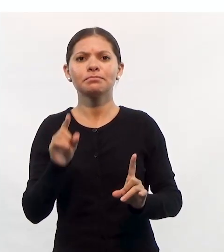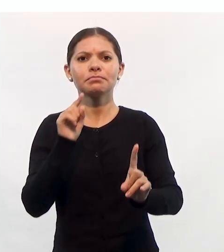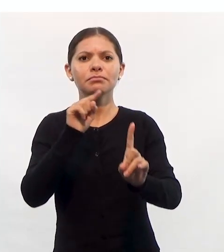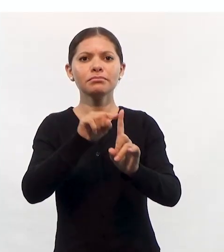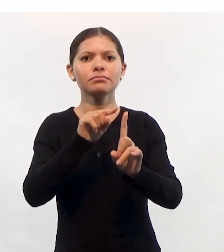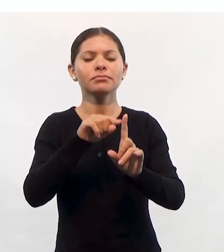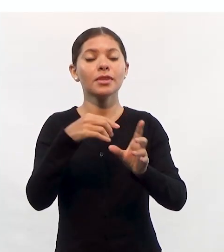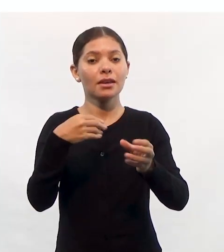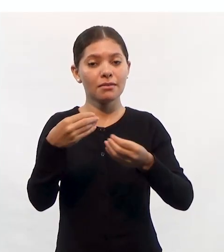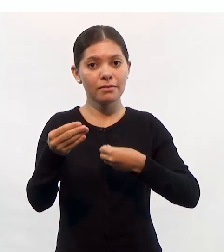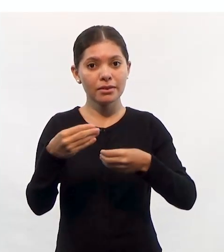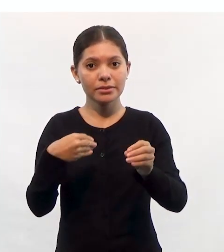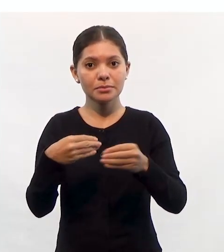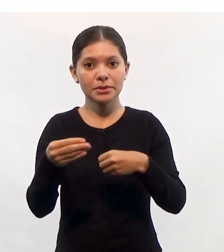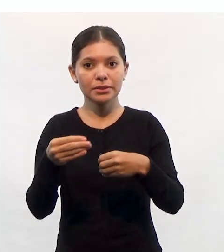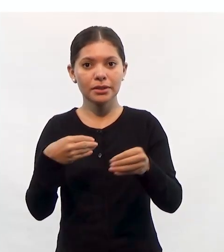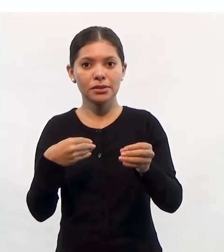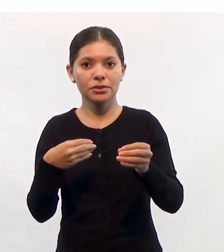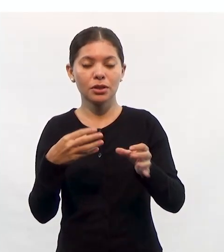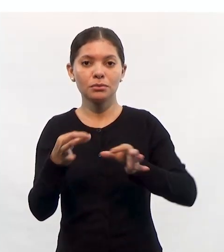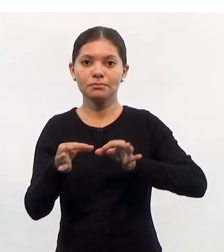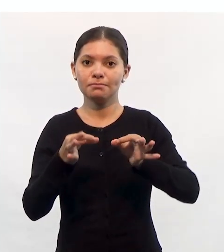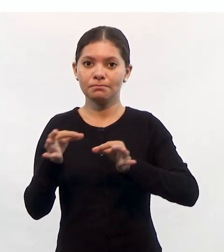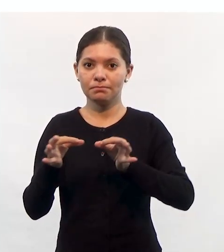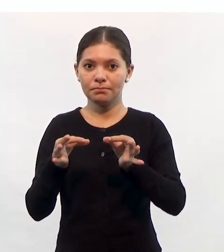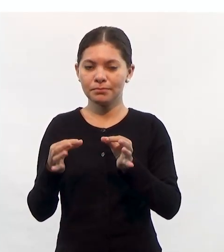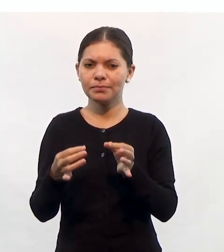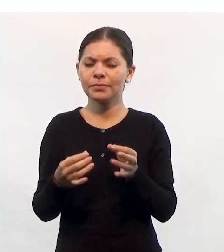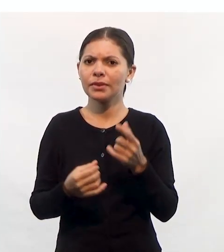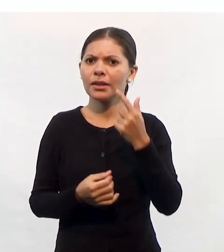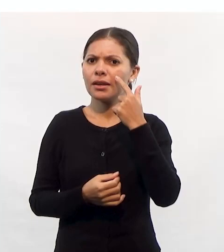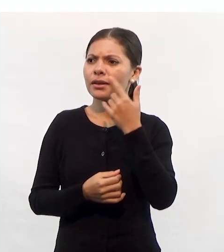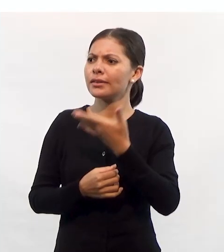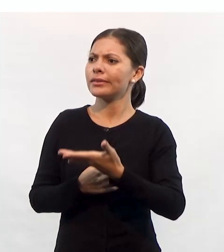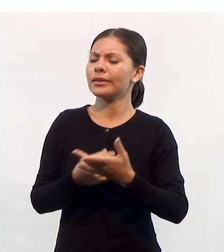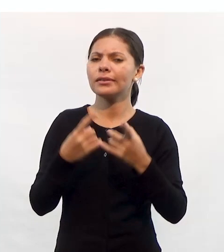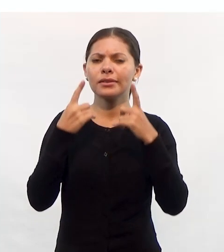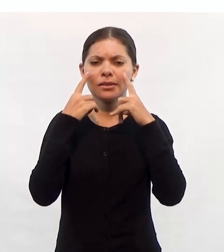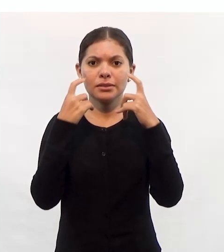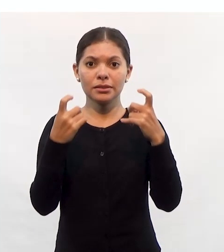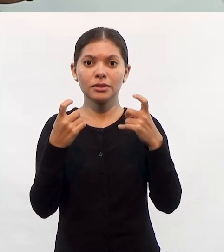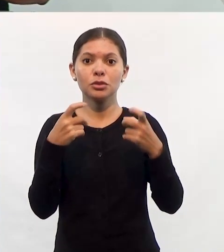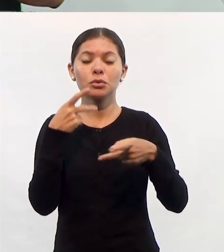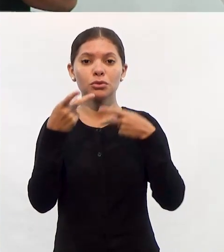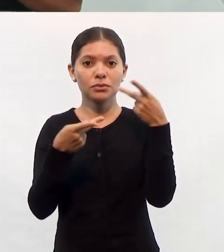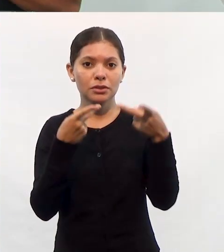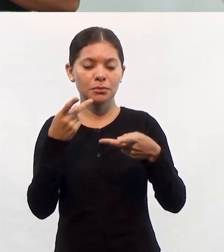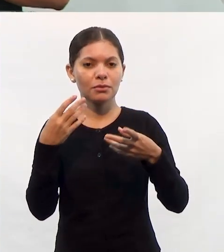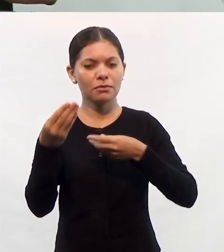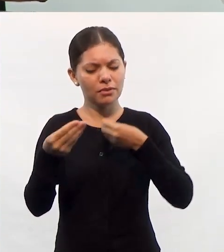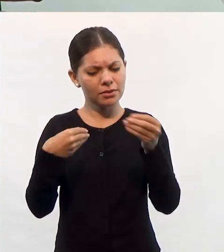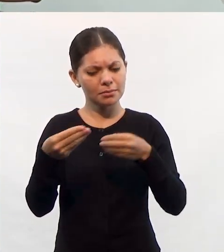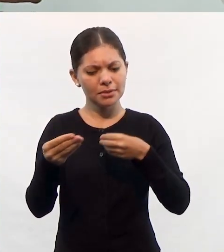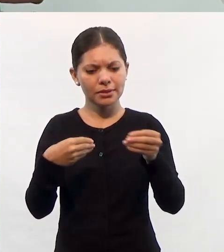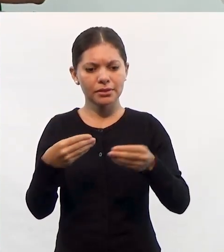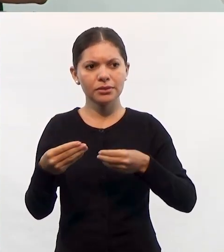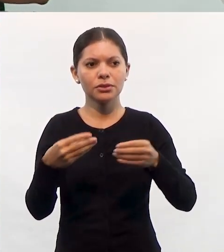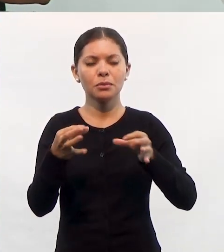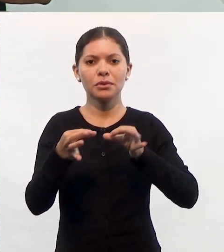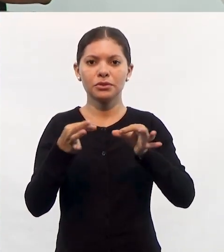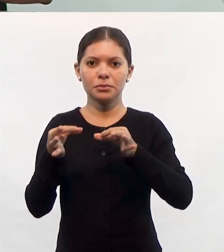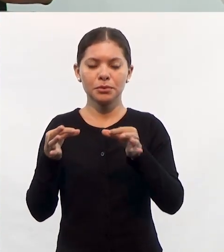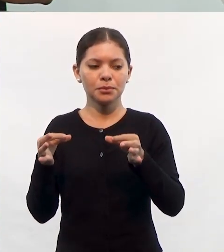flexibilidade do planejamento aqui é interessante quando nós falamos assim flexibilidade do